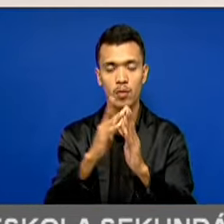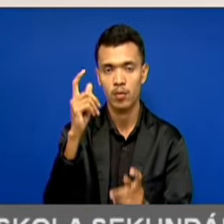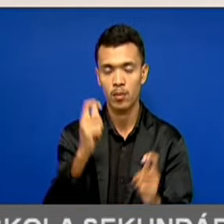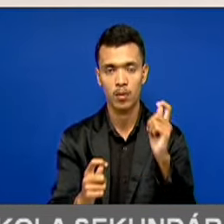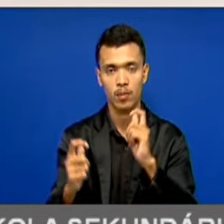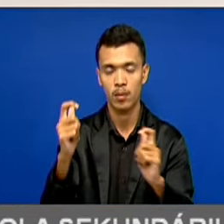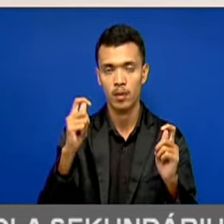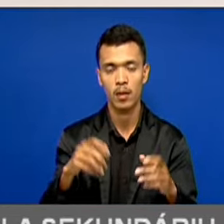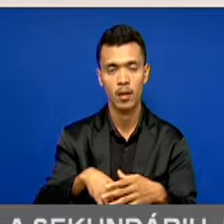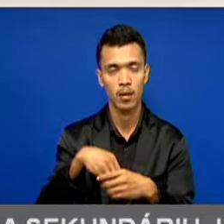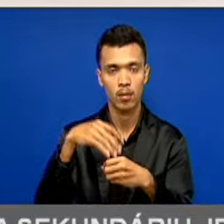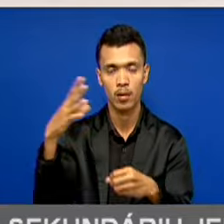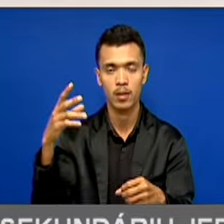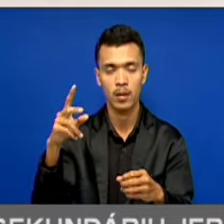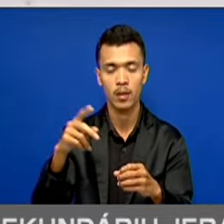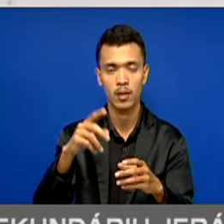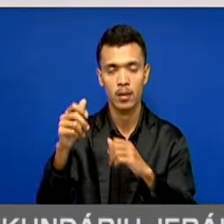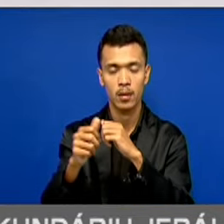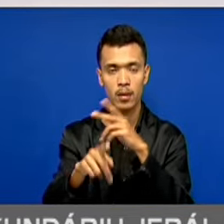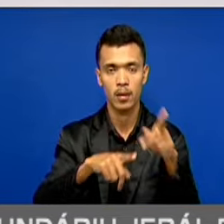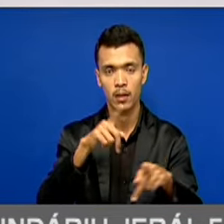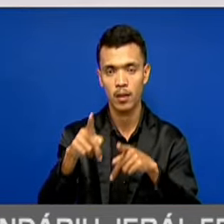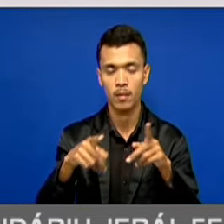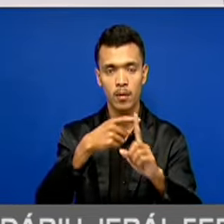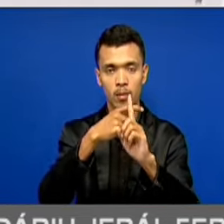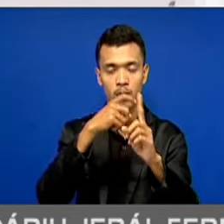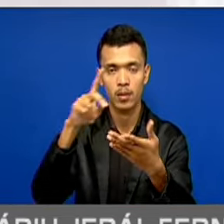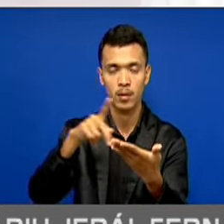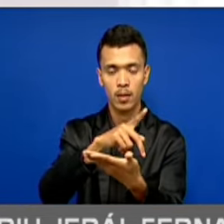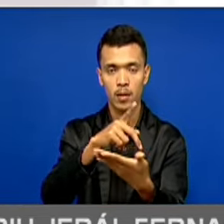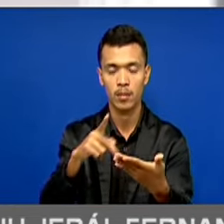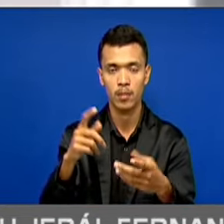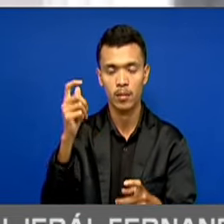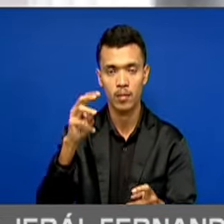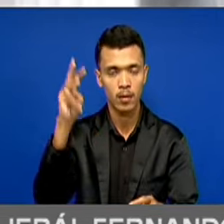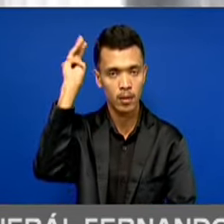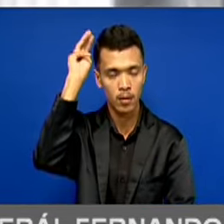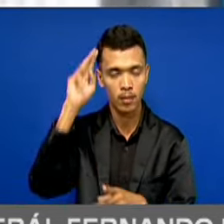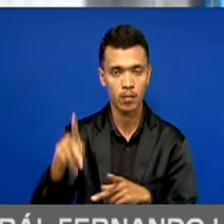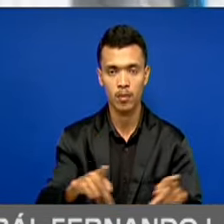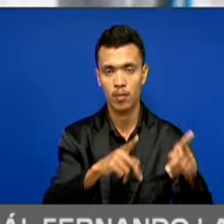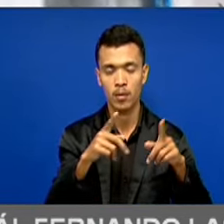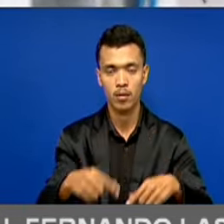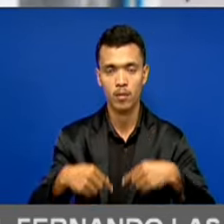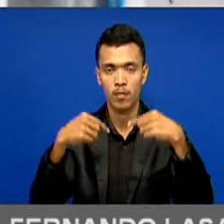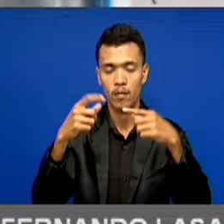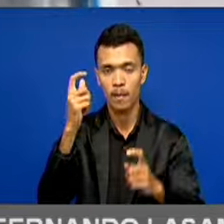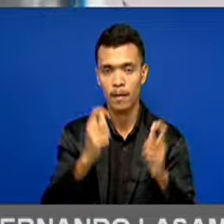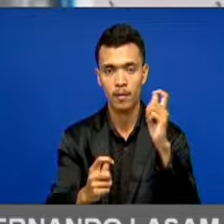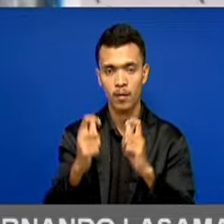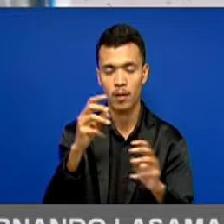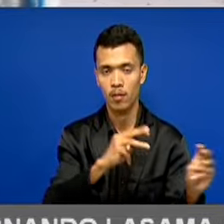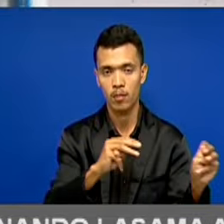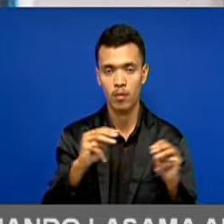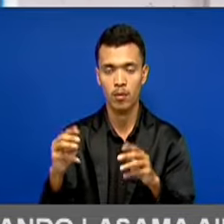ni cliente o se crime nebe Ministério Público imputa. A foi durante a alegação, tribunal adia julgamento neba lorontolo